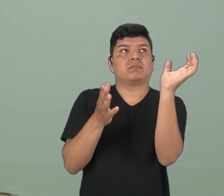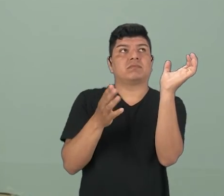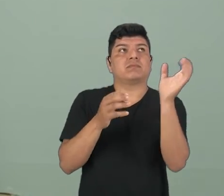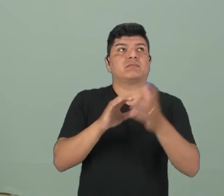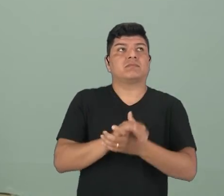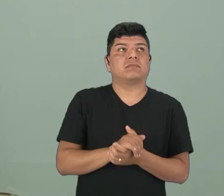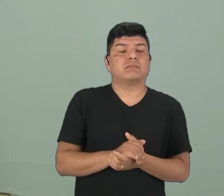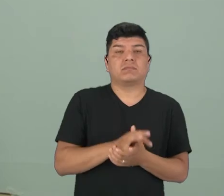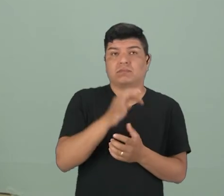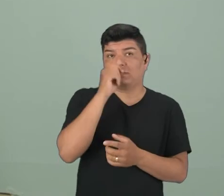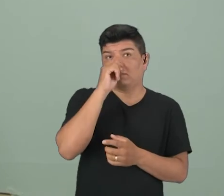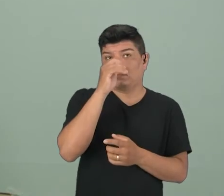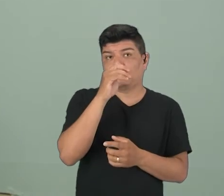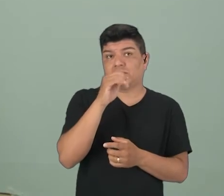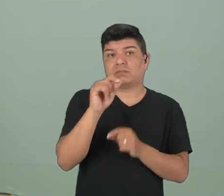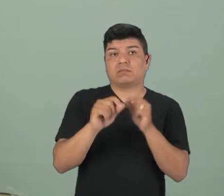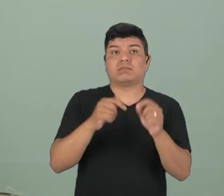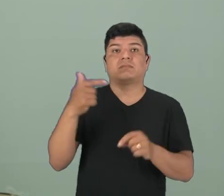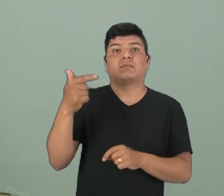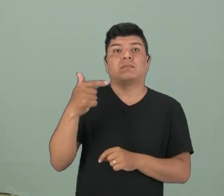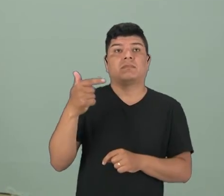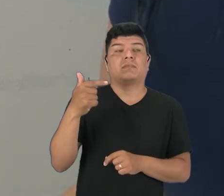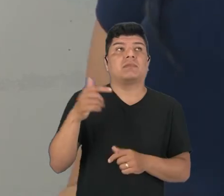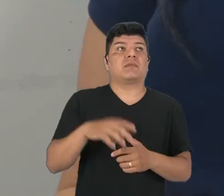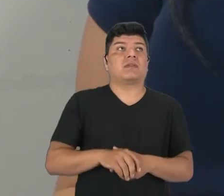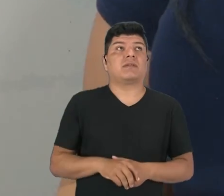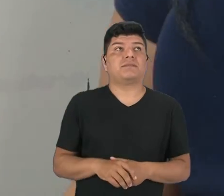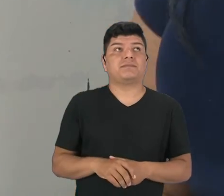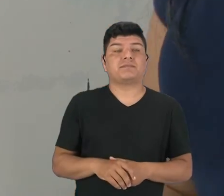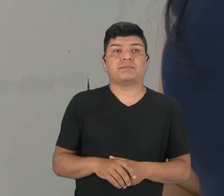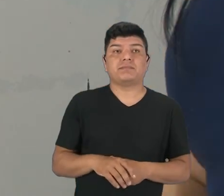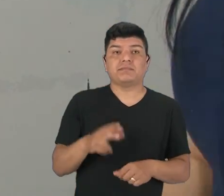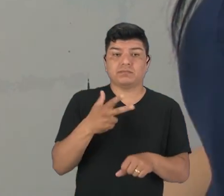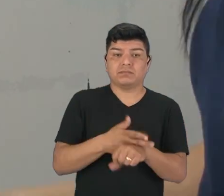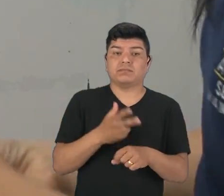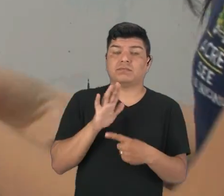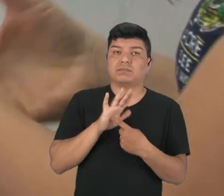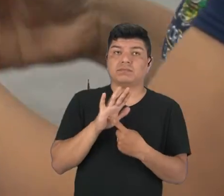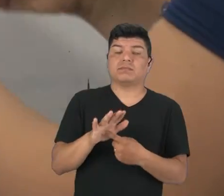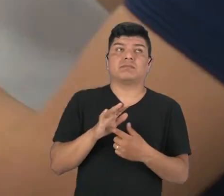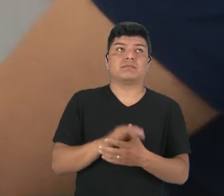elemento que é primário, que a gente chama de primário, conforme o vídeo que nós aprendemos aí,